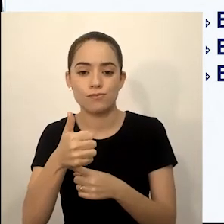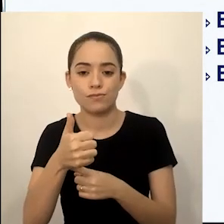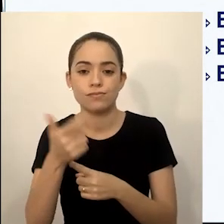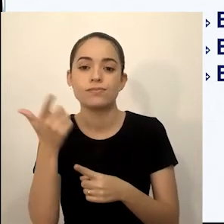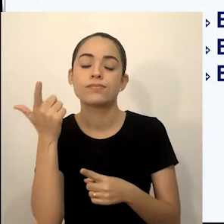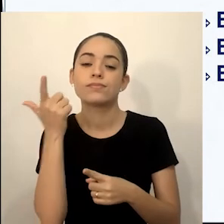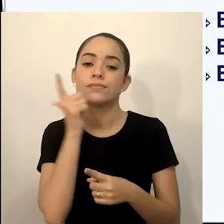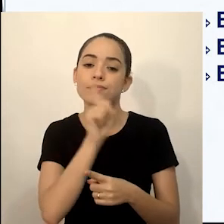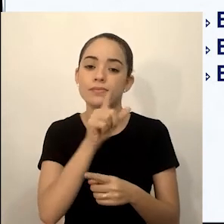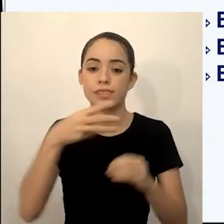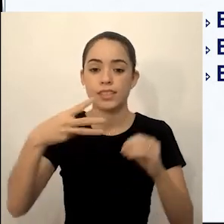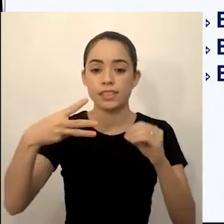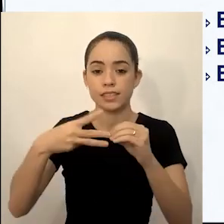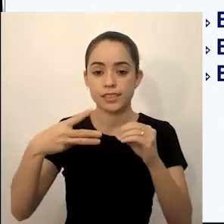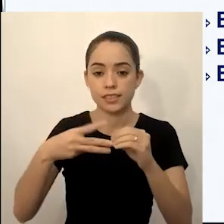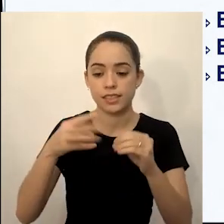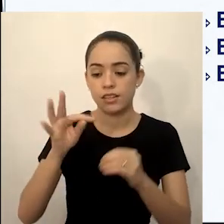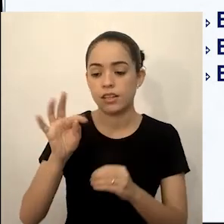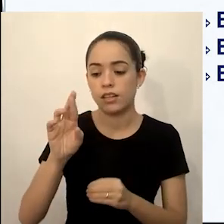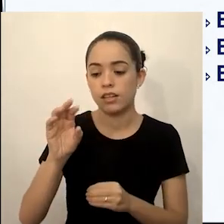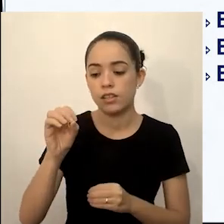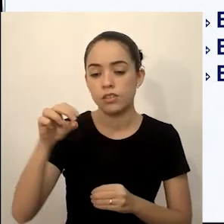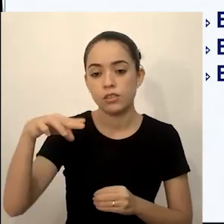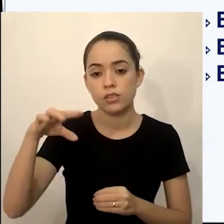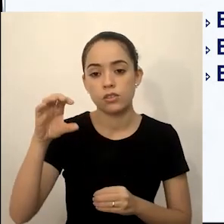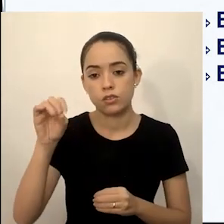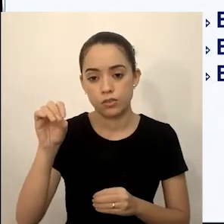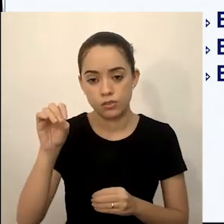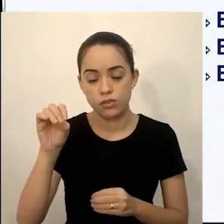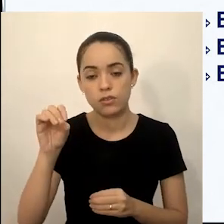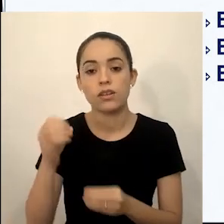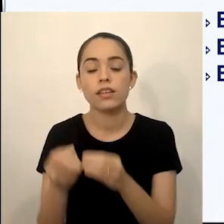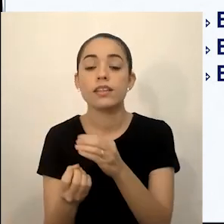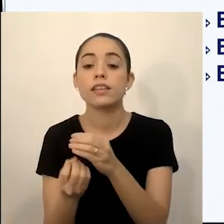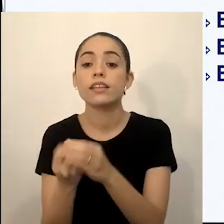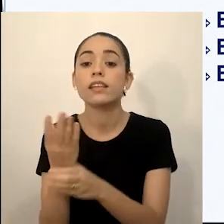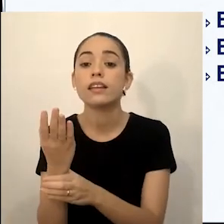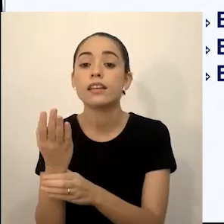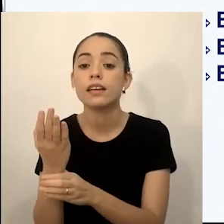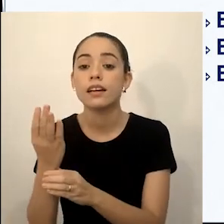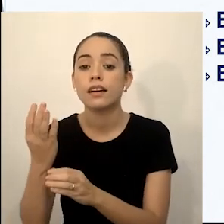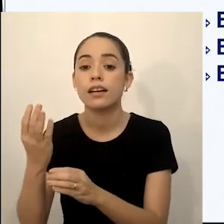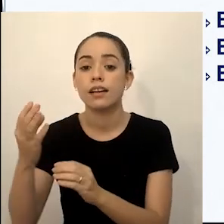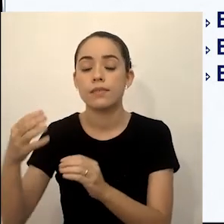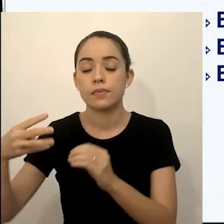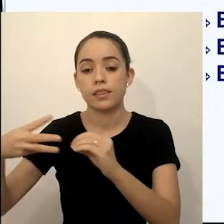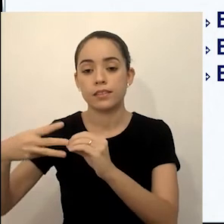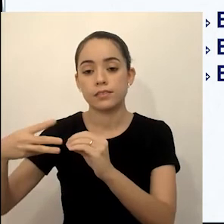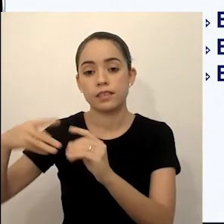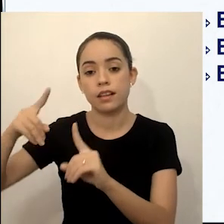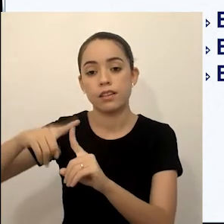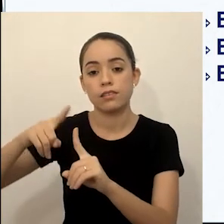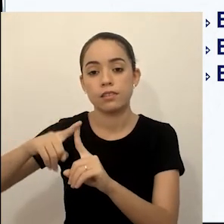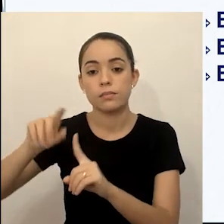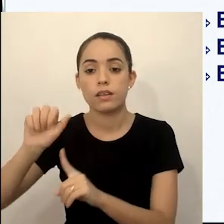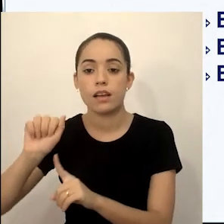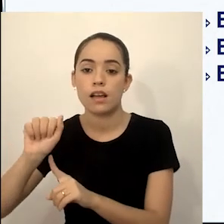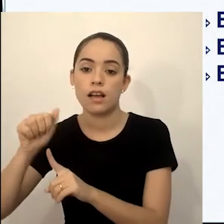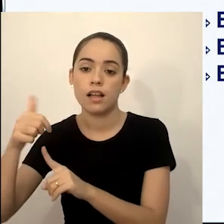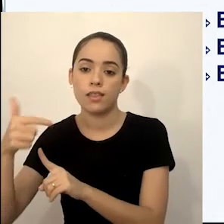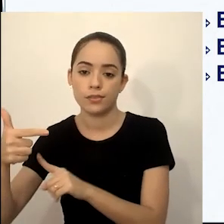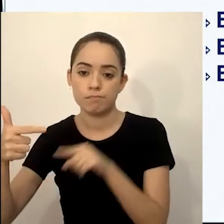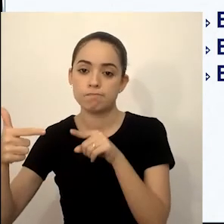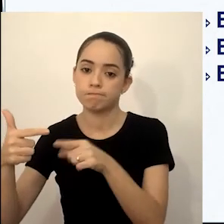o repovoamento das células tronco e formarão as do tipo